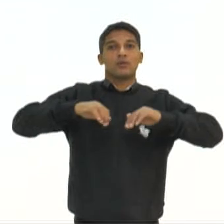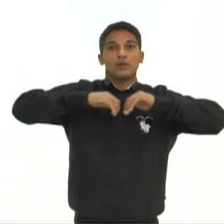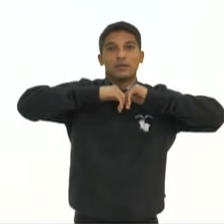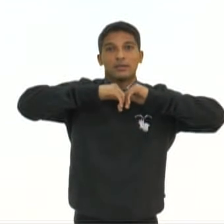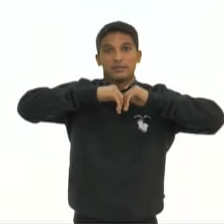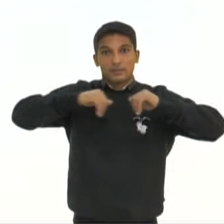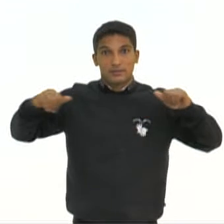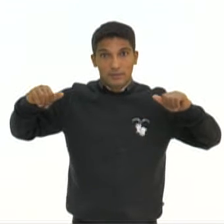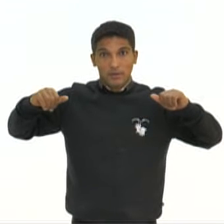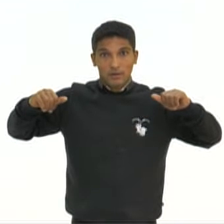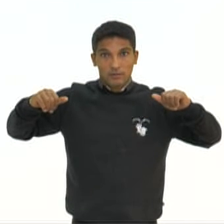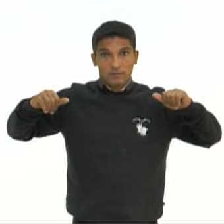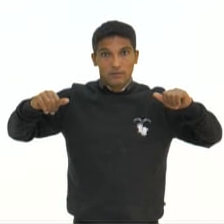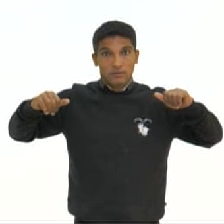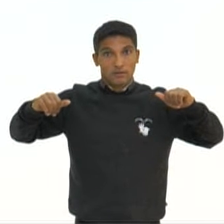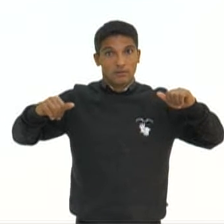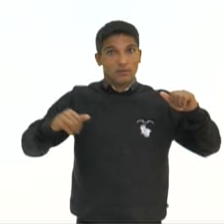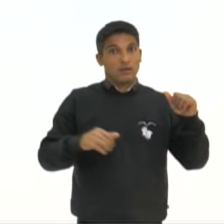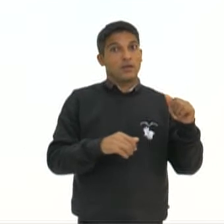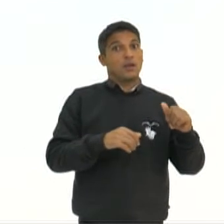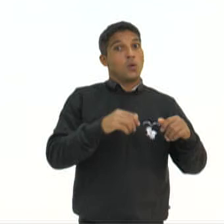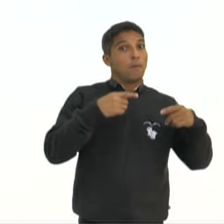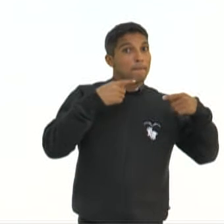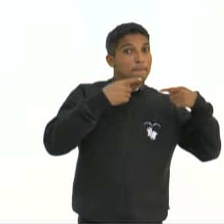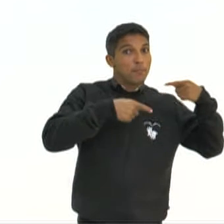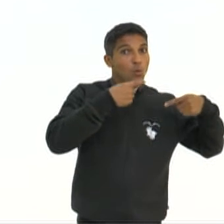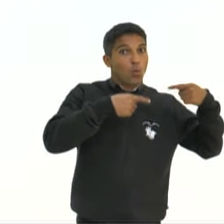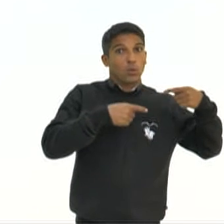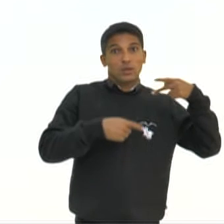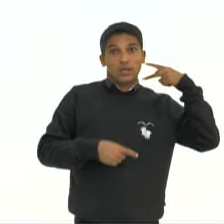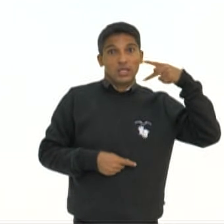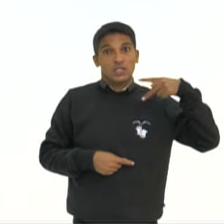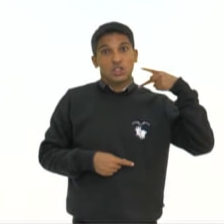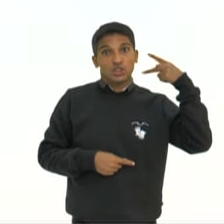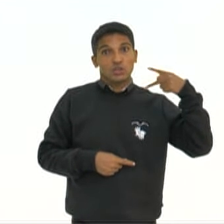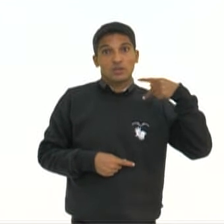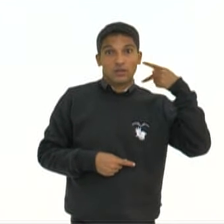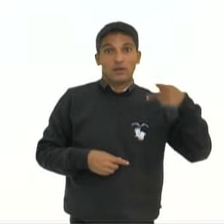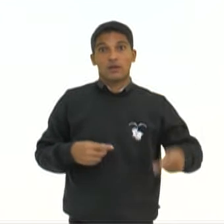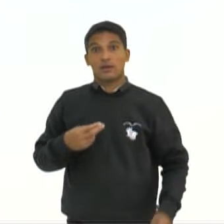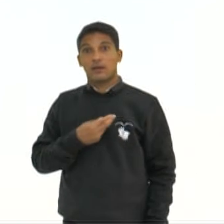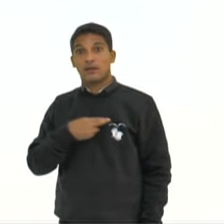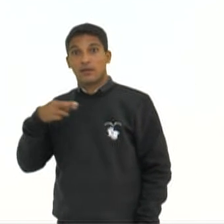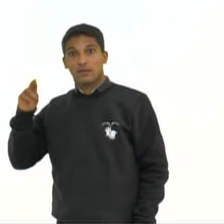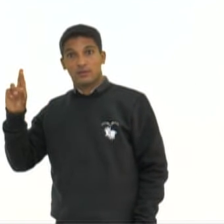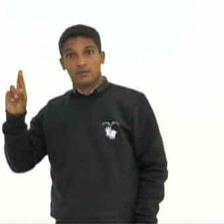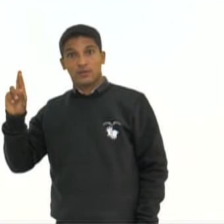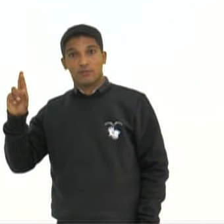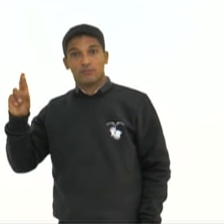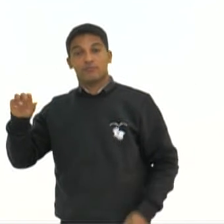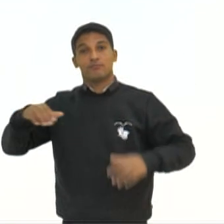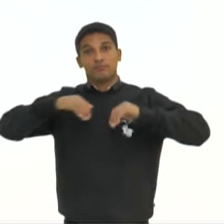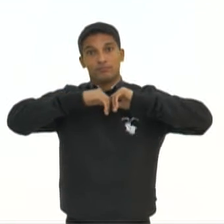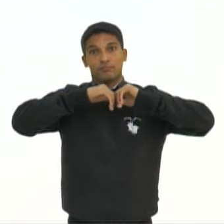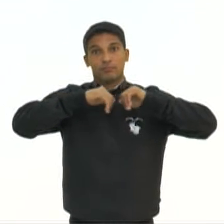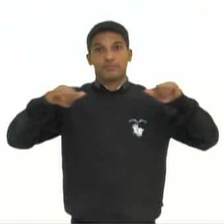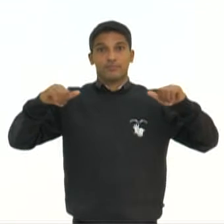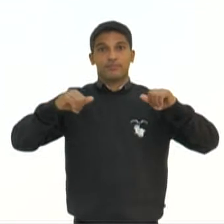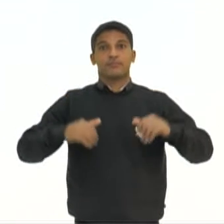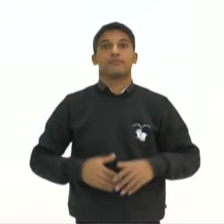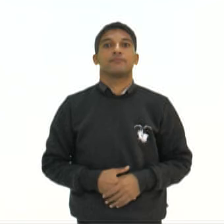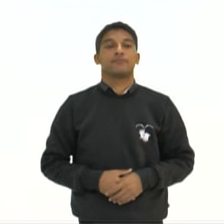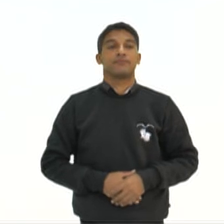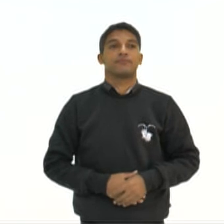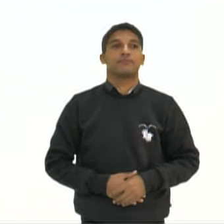igreja, religião, garantindo uma liberdade de crenças e filosofias. Vamos para a